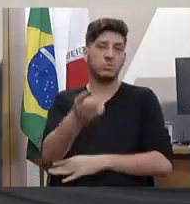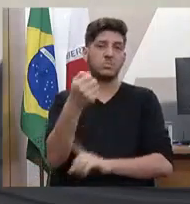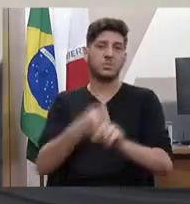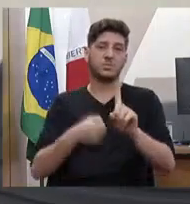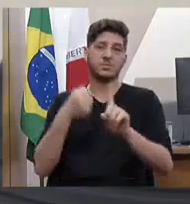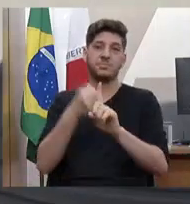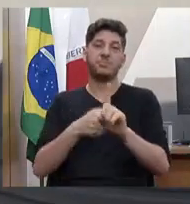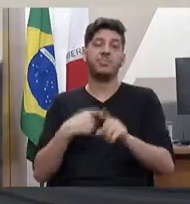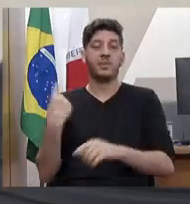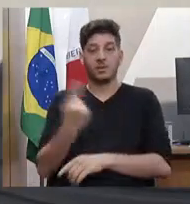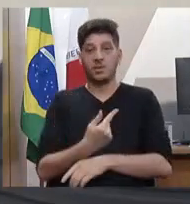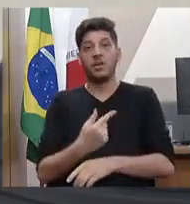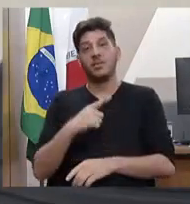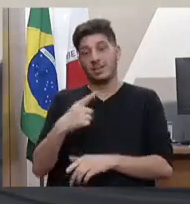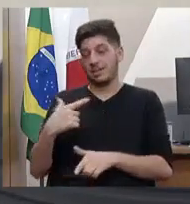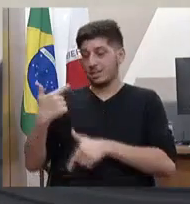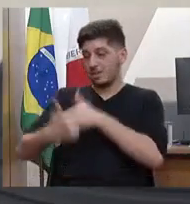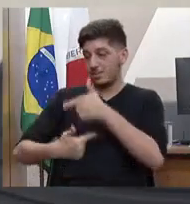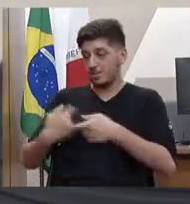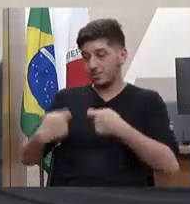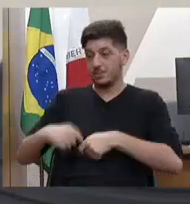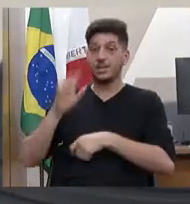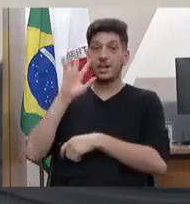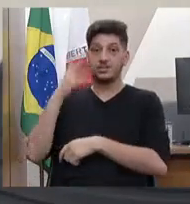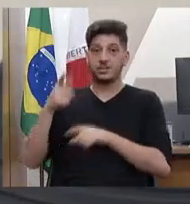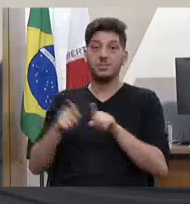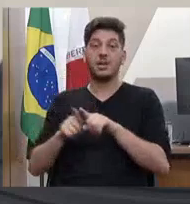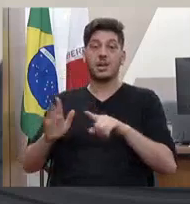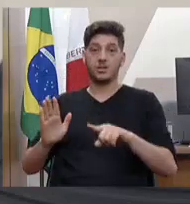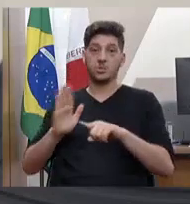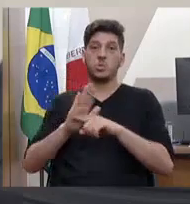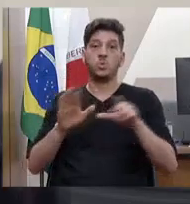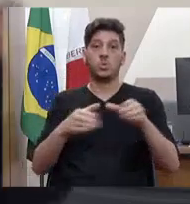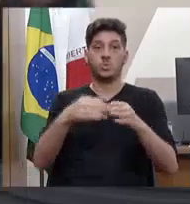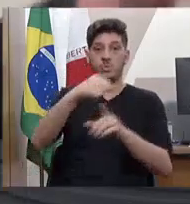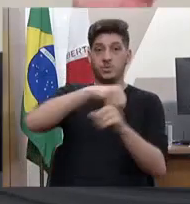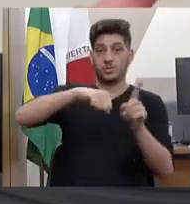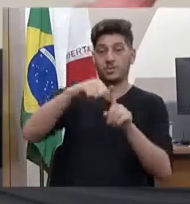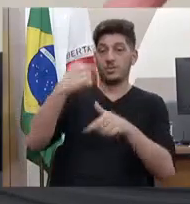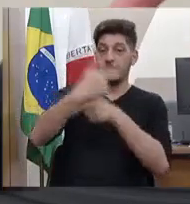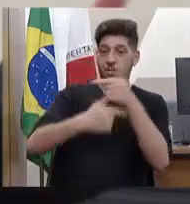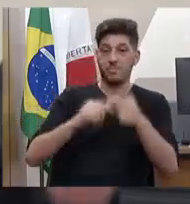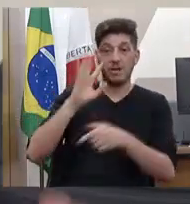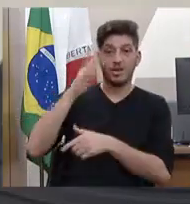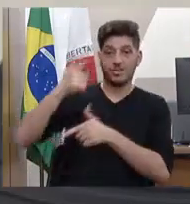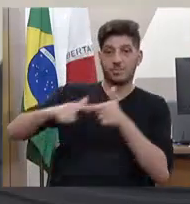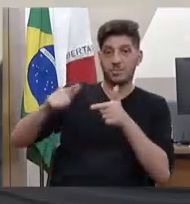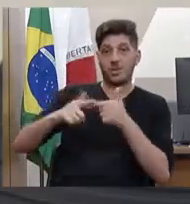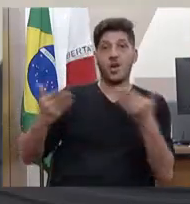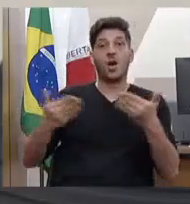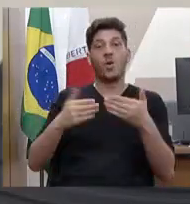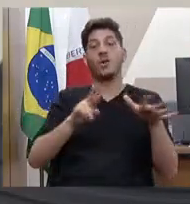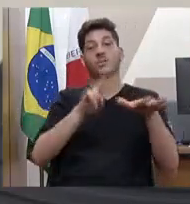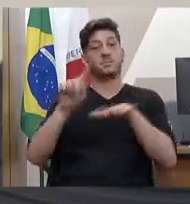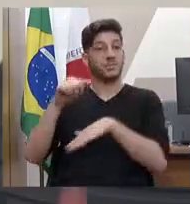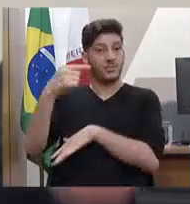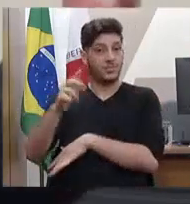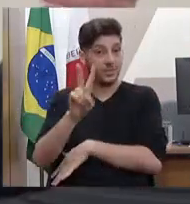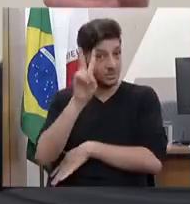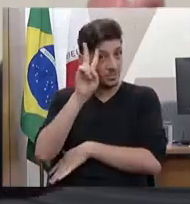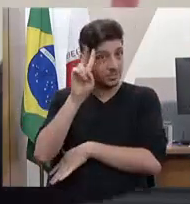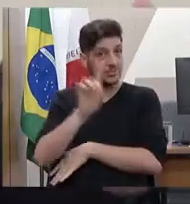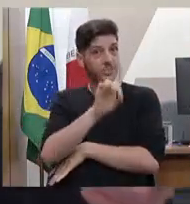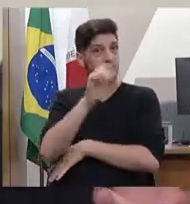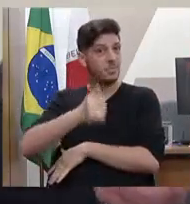que resolver né ajudar a classe trabalhadora resolver esse problema e nós vamos ter agora o Primeiro de Maio né